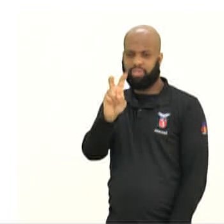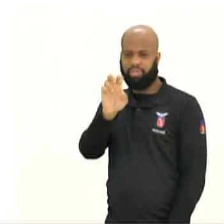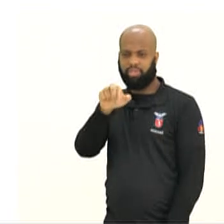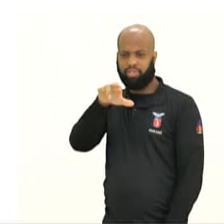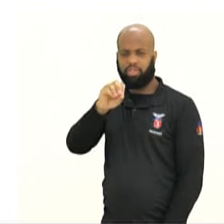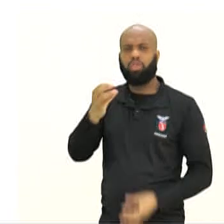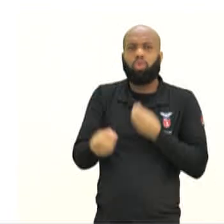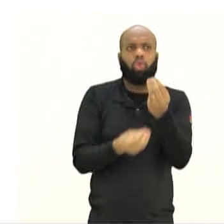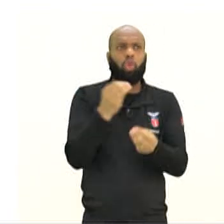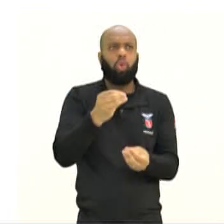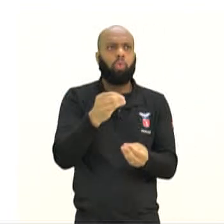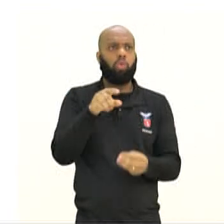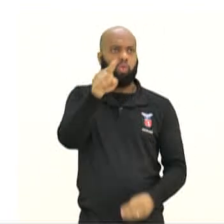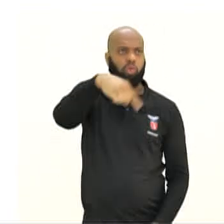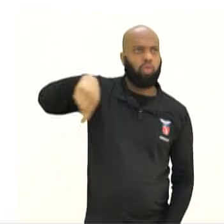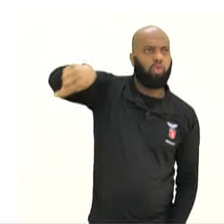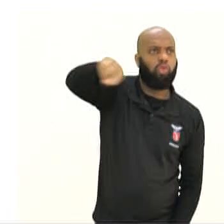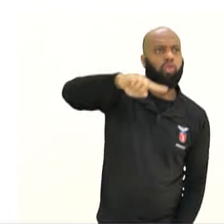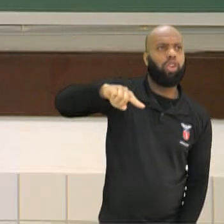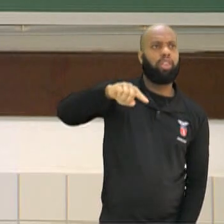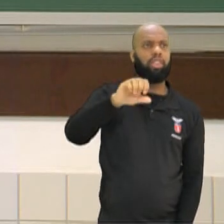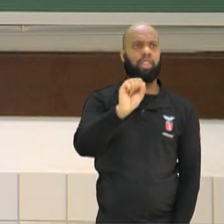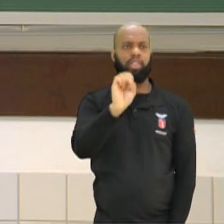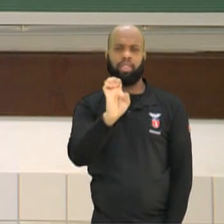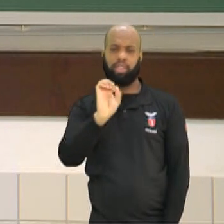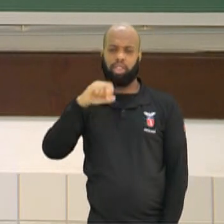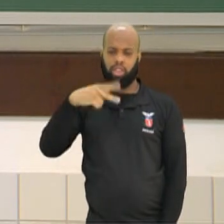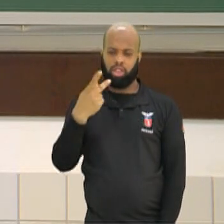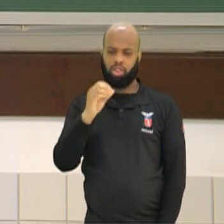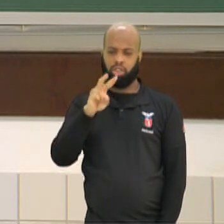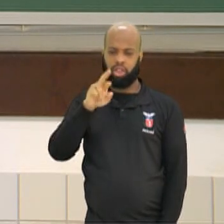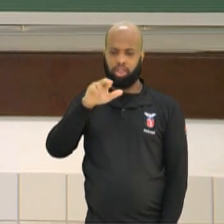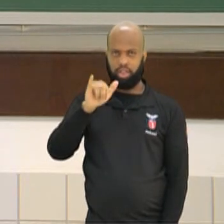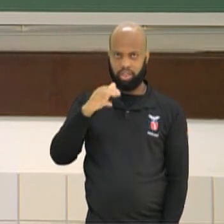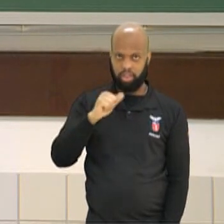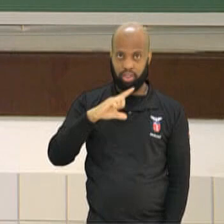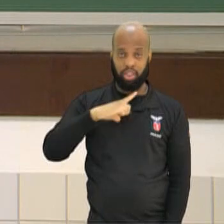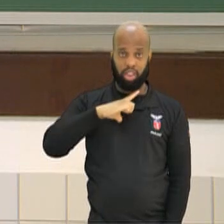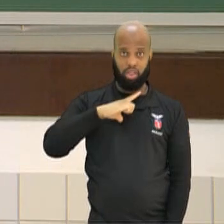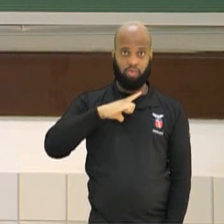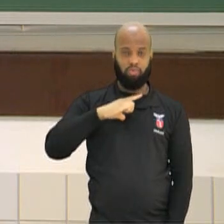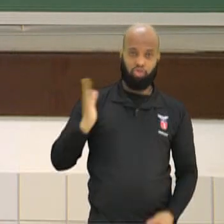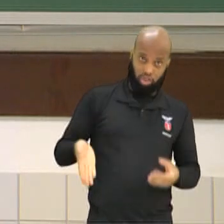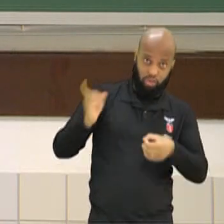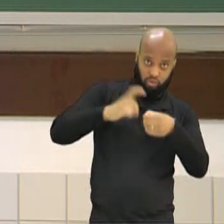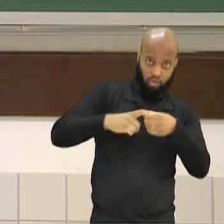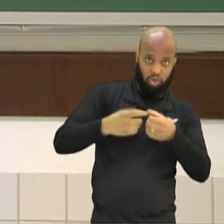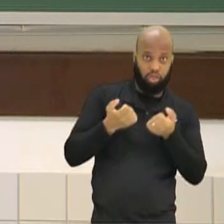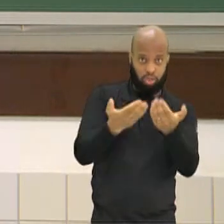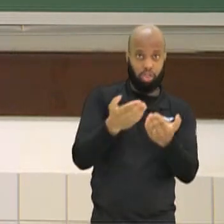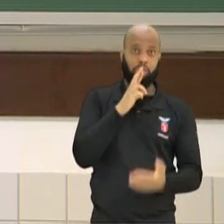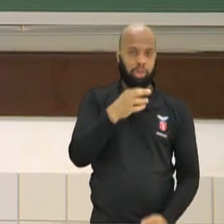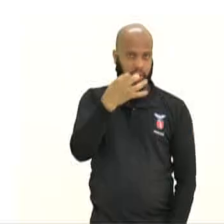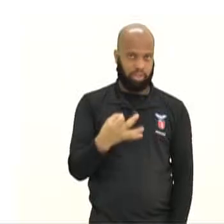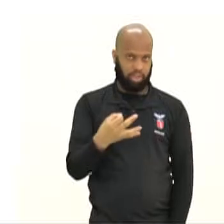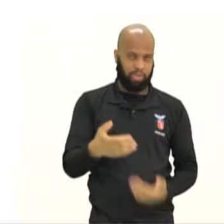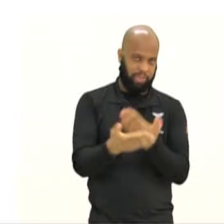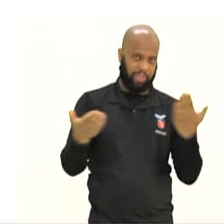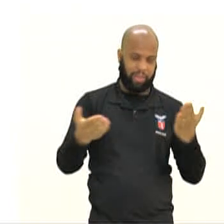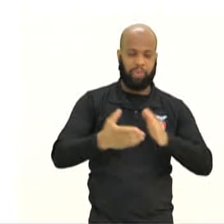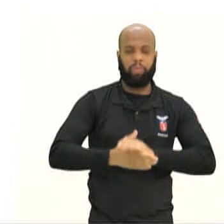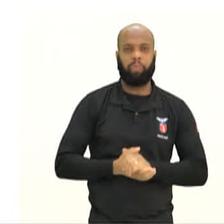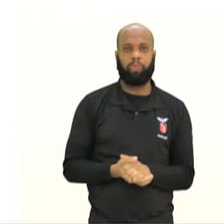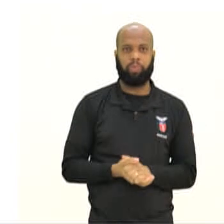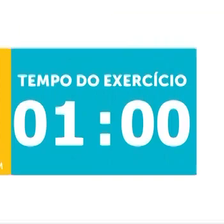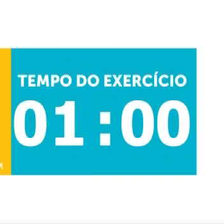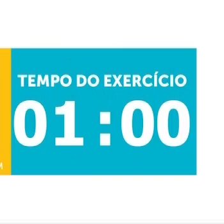vossas senhorias? Eu peço que vocês me respondam e daqui a pouco eu volto e leio as assertivas e trago a resposta para vocês, certo?